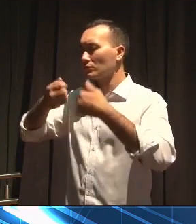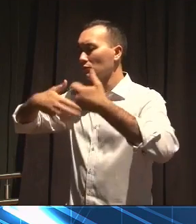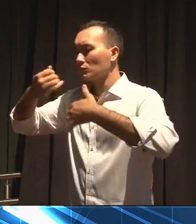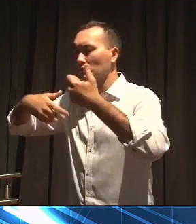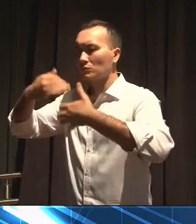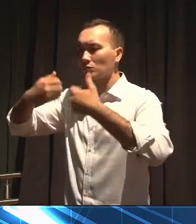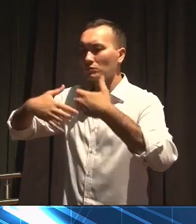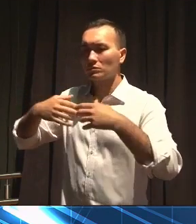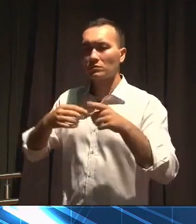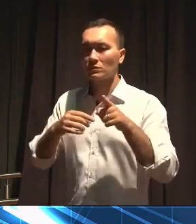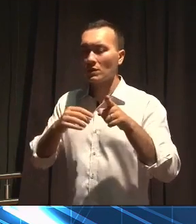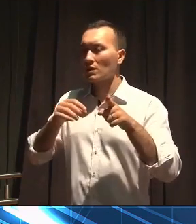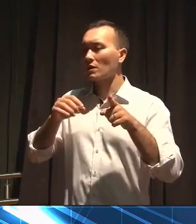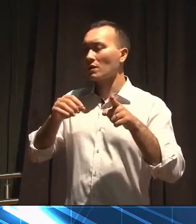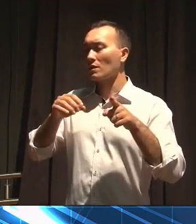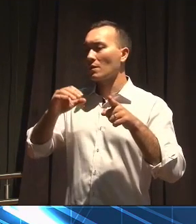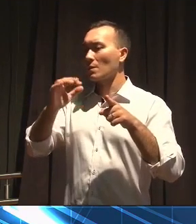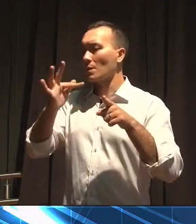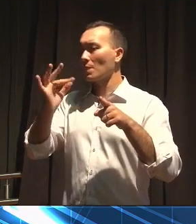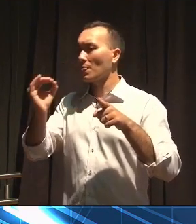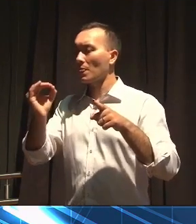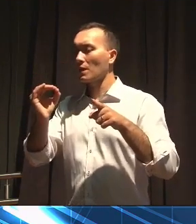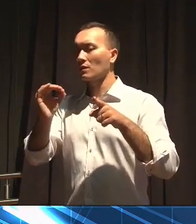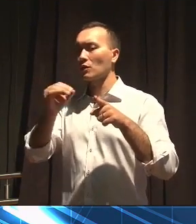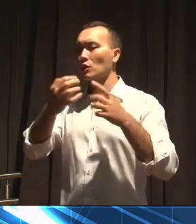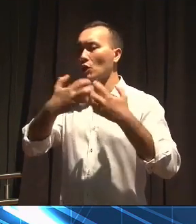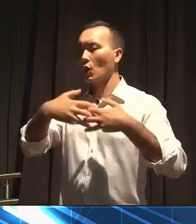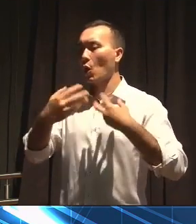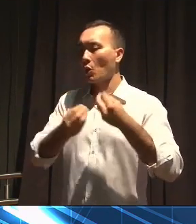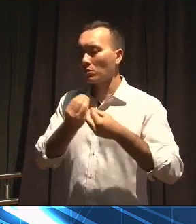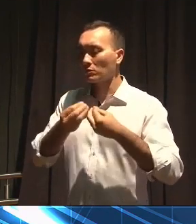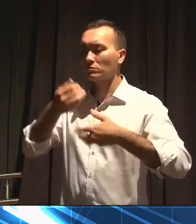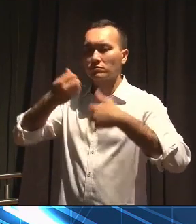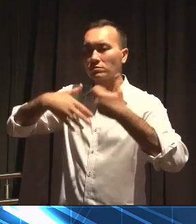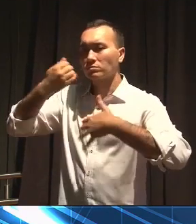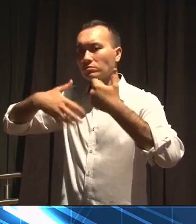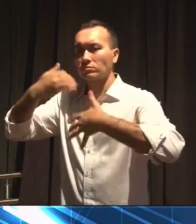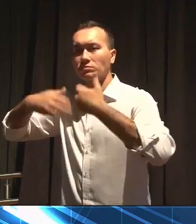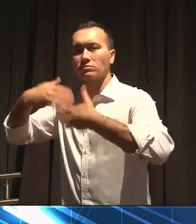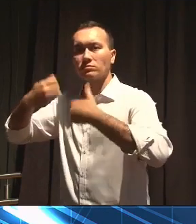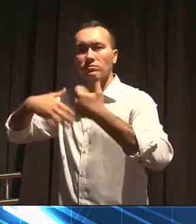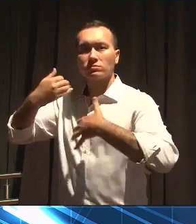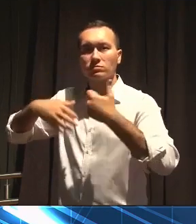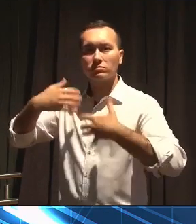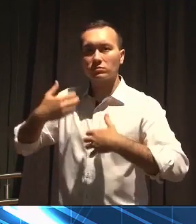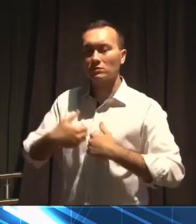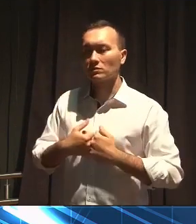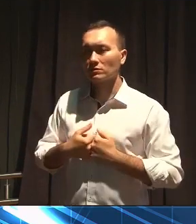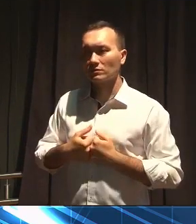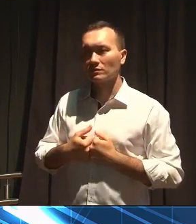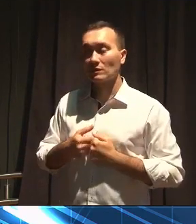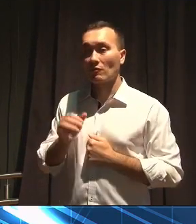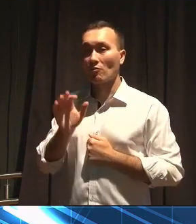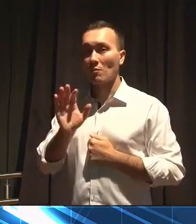e começamos a fazer uma rearquitetura de algumas coisas, porque já acabou aquele mato alto, não tinha mais como mexer tão facilmente assim na